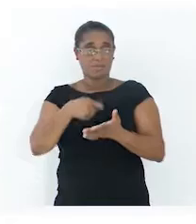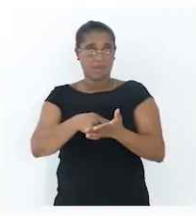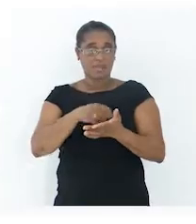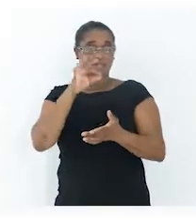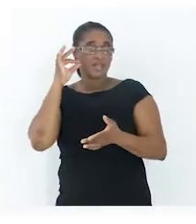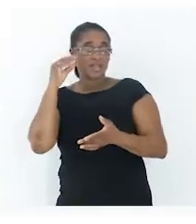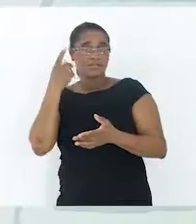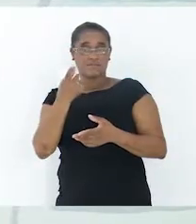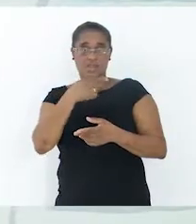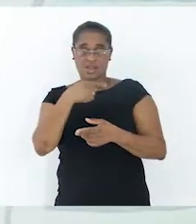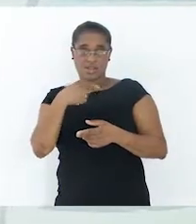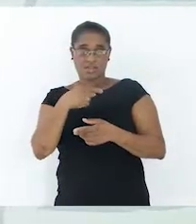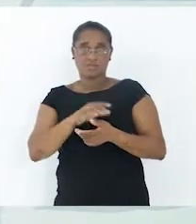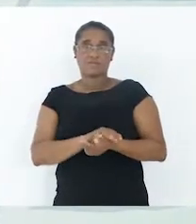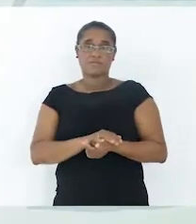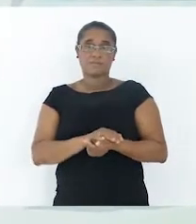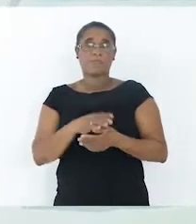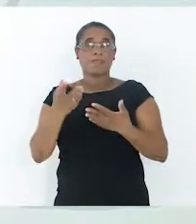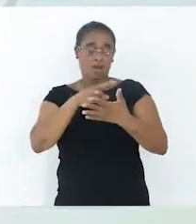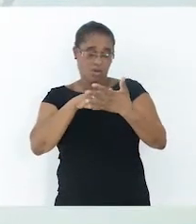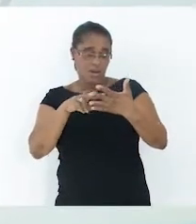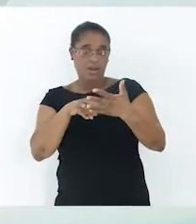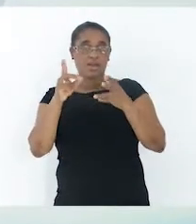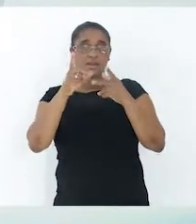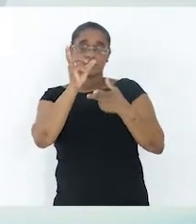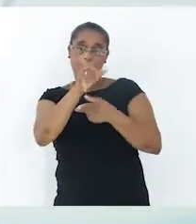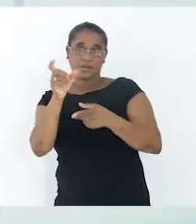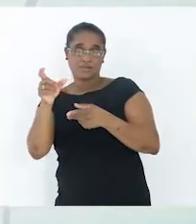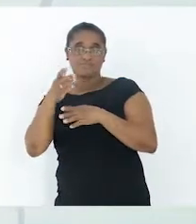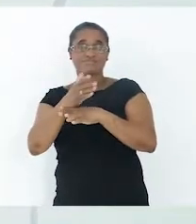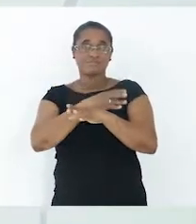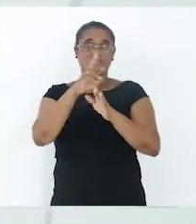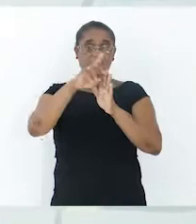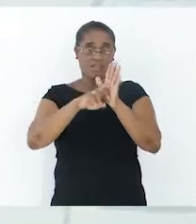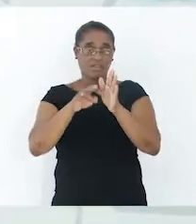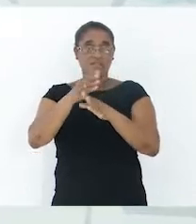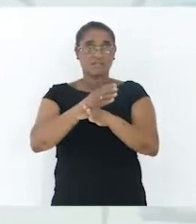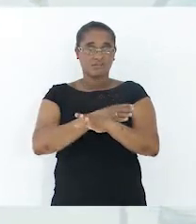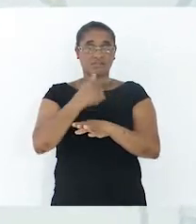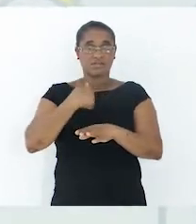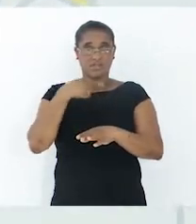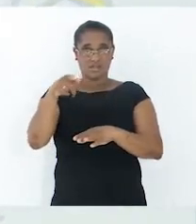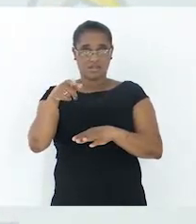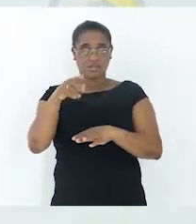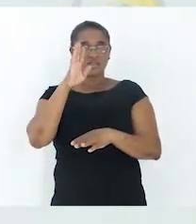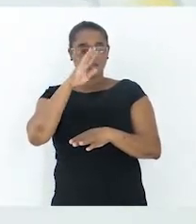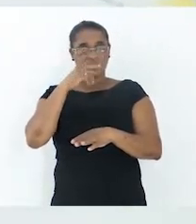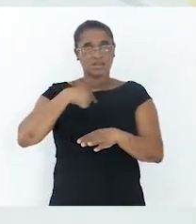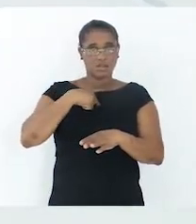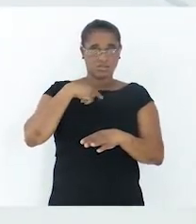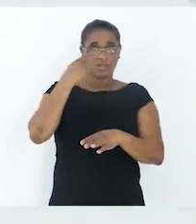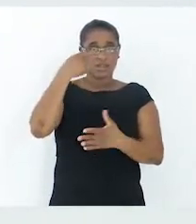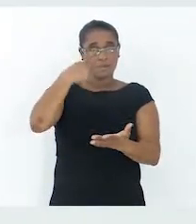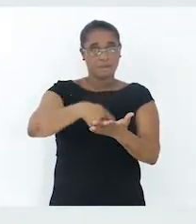Então, ao ler a definição ou a regra anterior, nós temos ali, se eu devo uma pessoa 3 escudos,